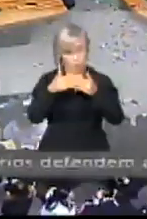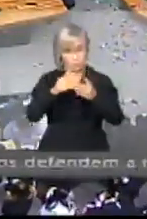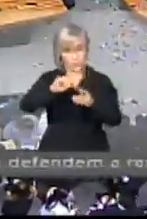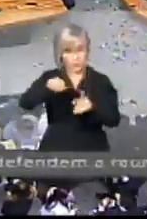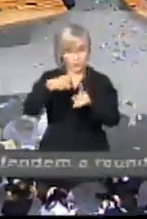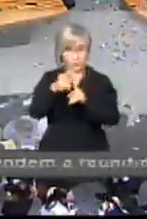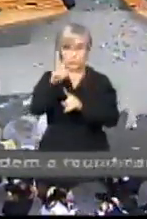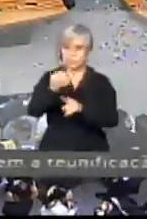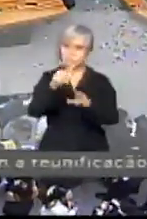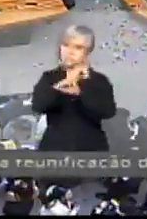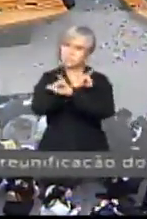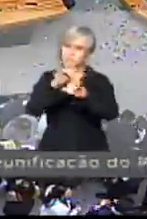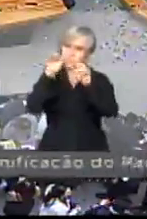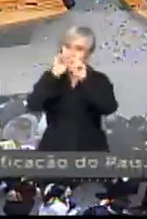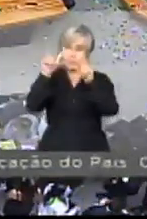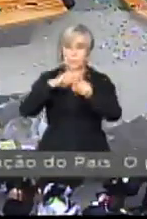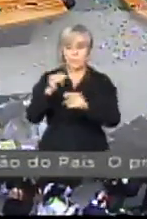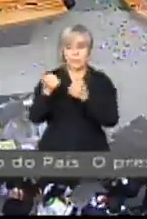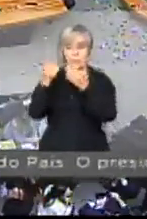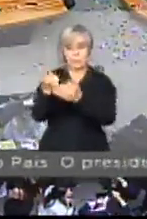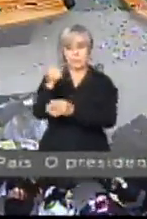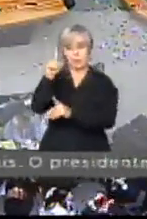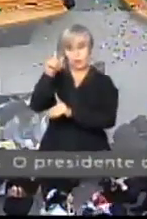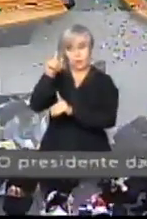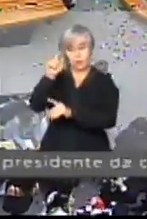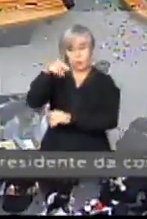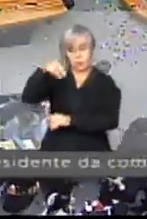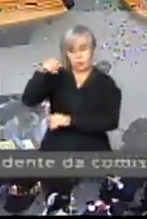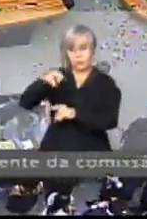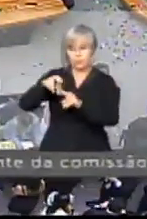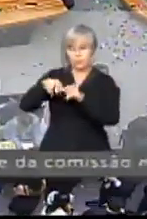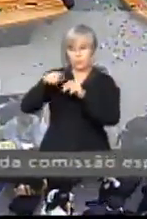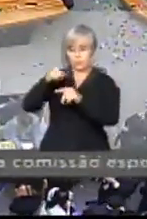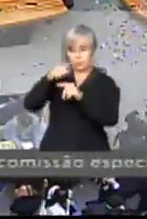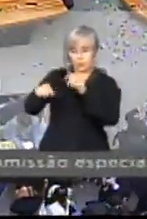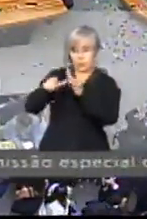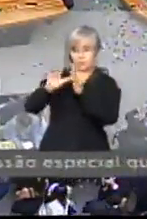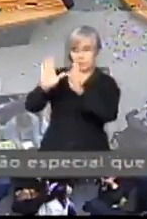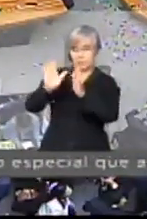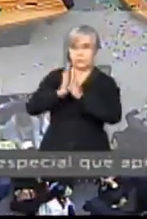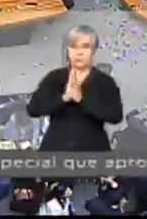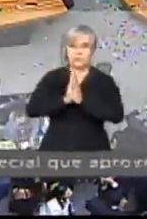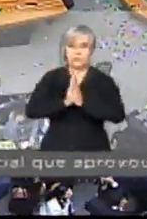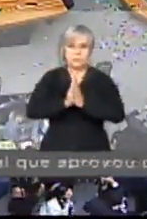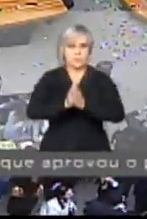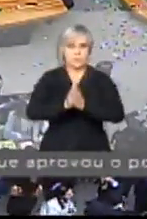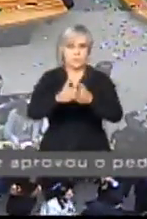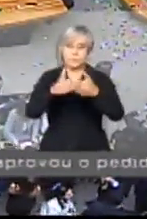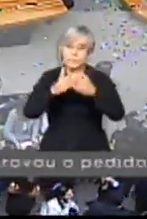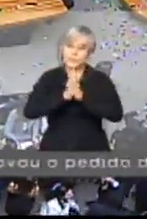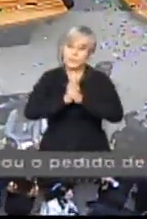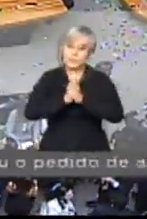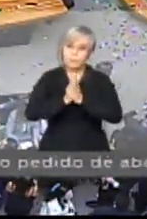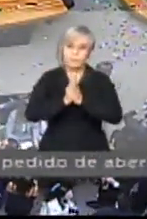Mais uma vez eu quero alertar, eu dei um minuto exato que eu cortei antes dos 25 segundos, eu quero pedir que o orador na tribuna não tenha...